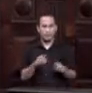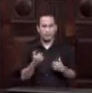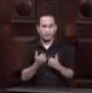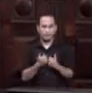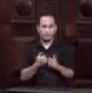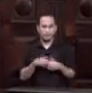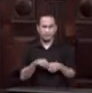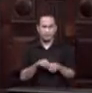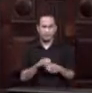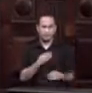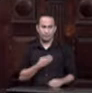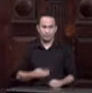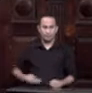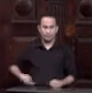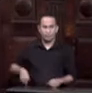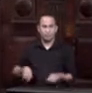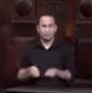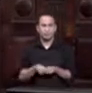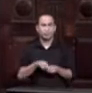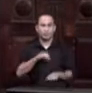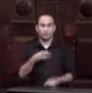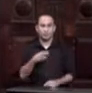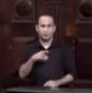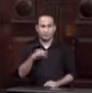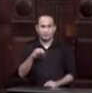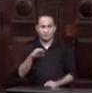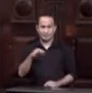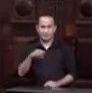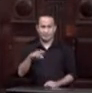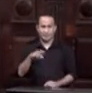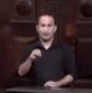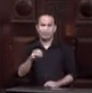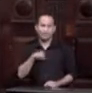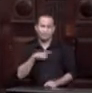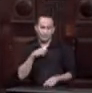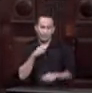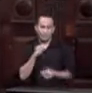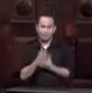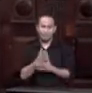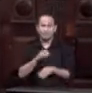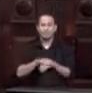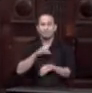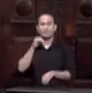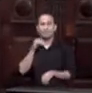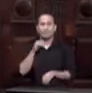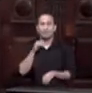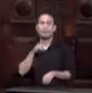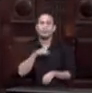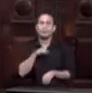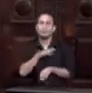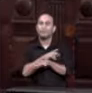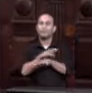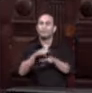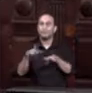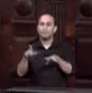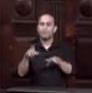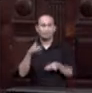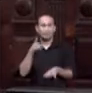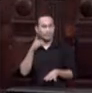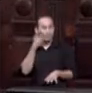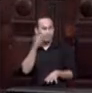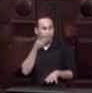Judiciário, têm uma margem de gastos maior. E daí muitos deputados dizerem